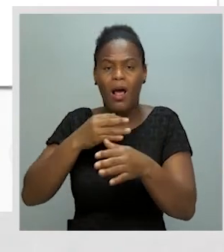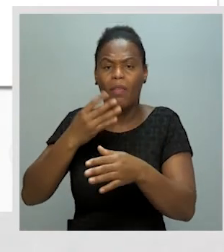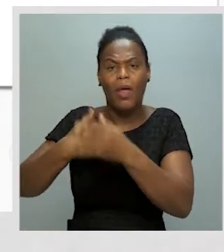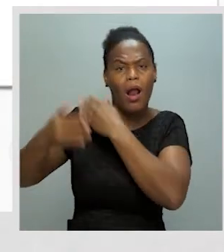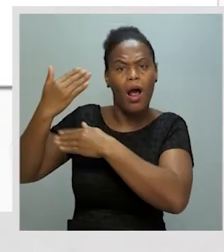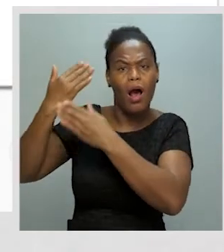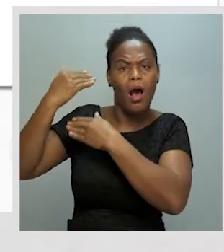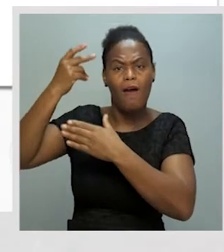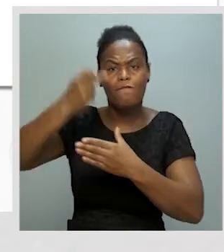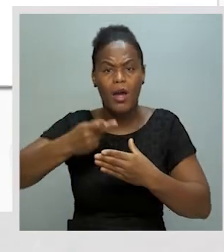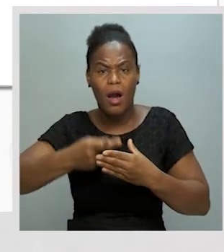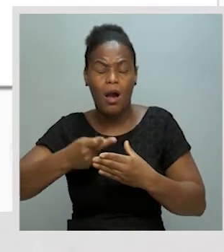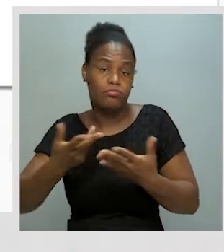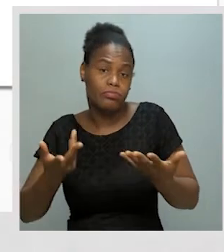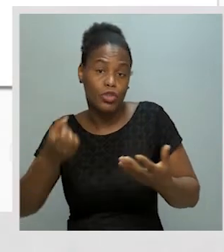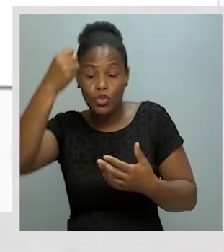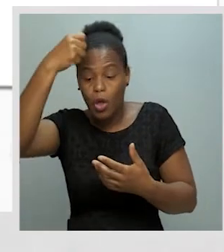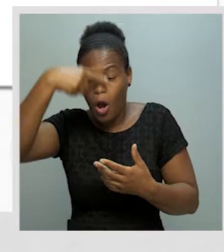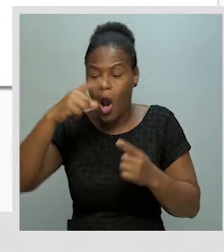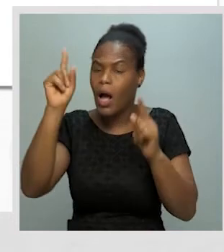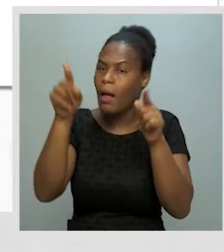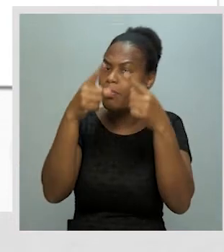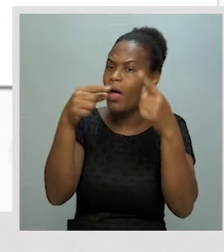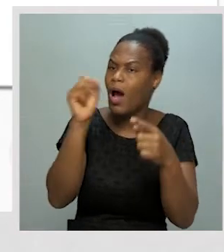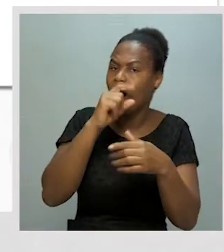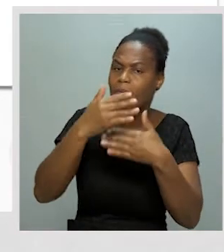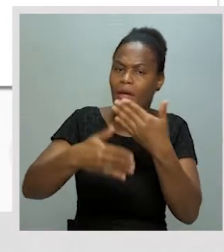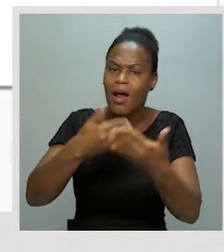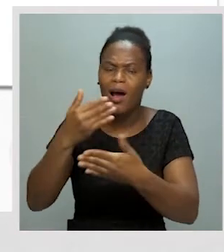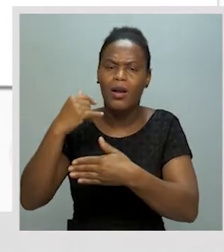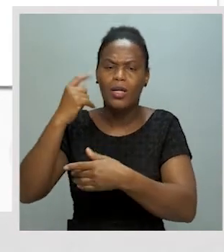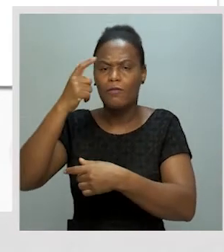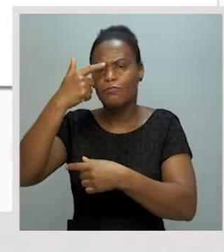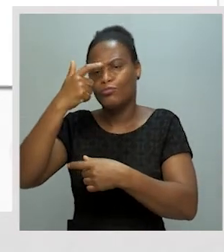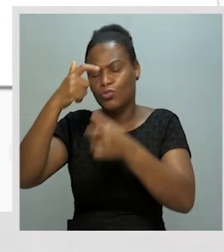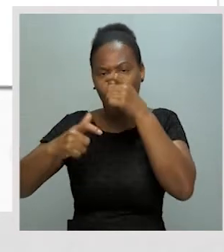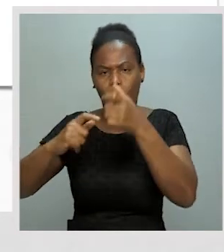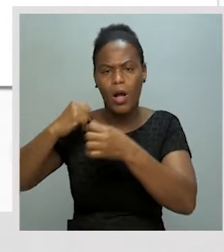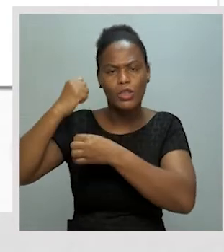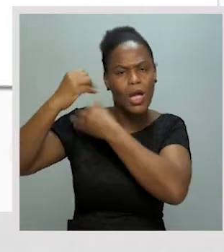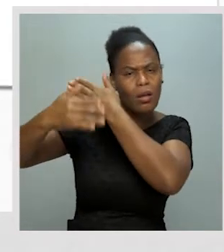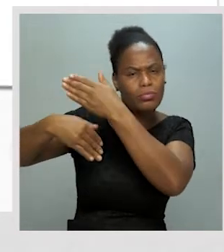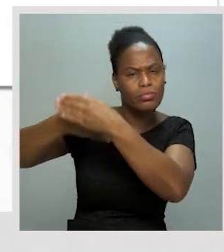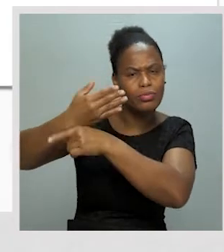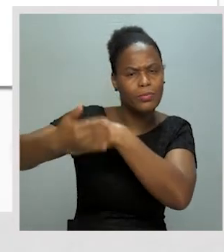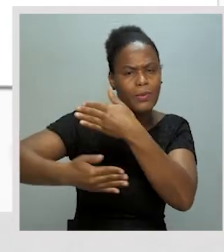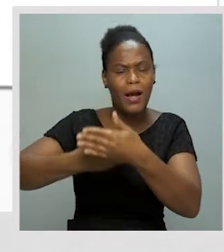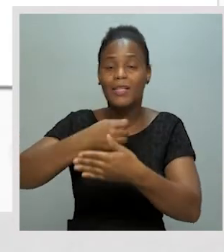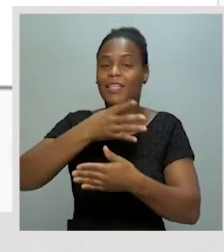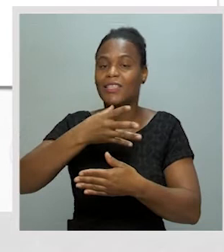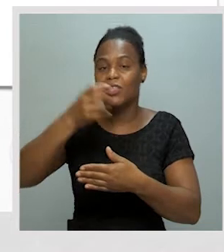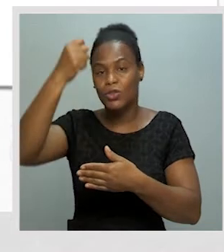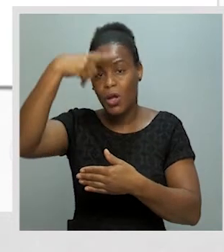fica expressa em lendas ou cantares que se transmitem de geração em geração. Diz uma história de Cabo